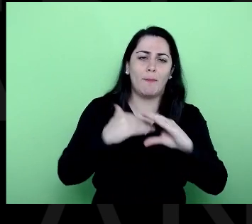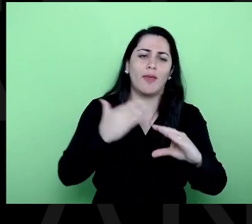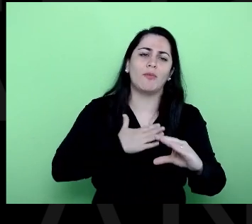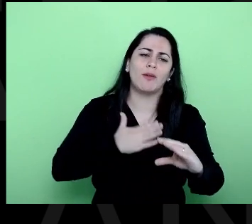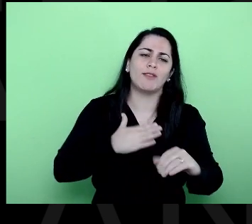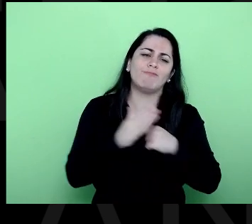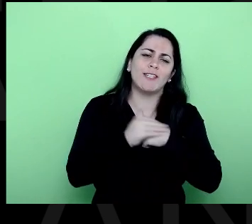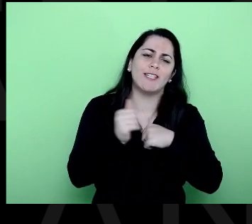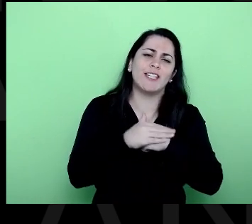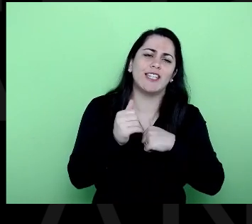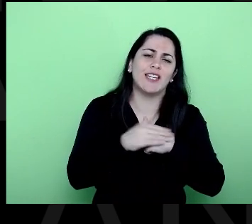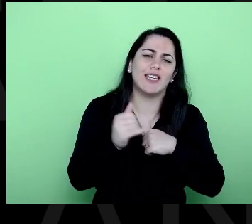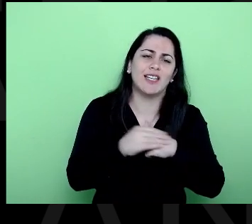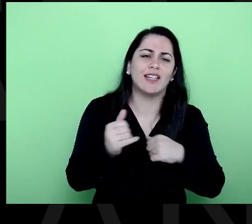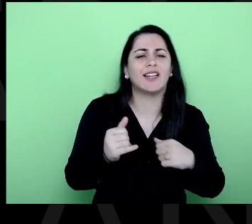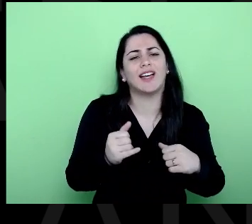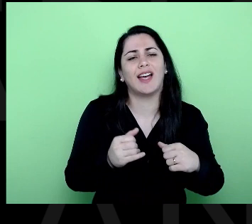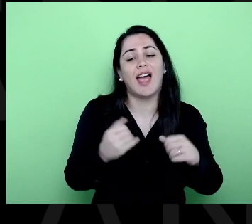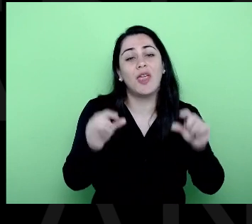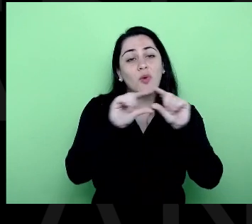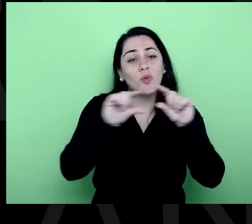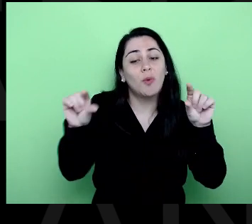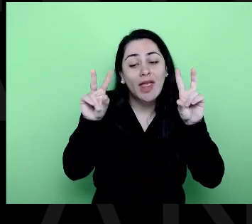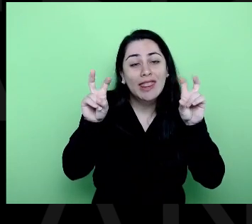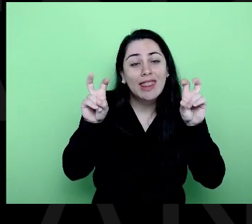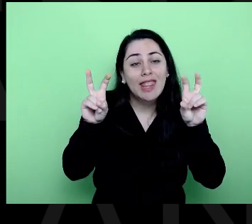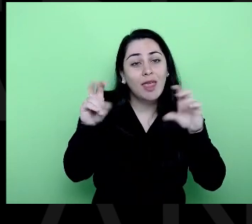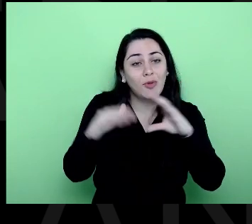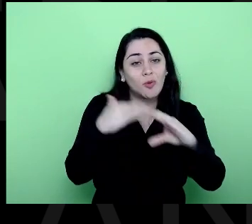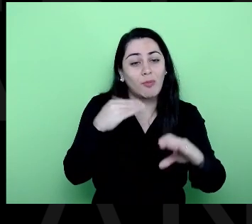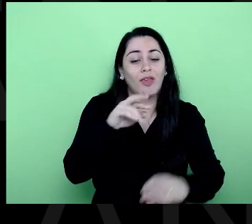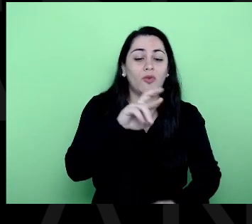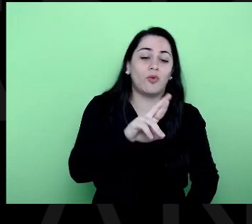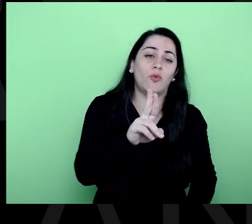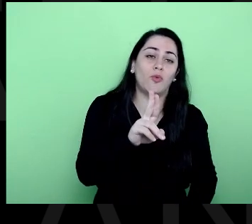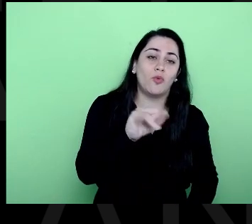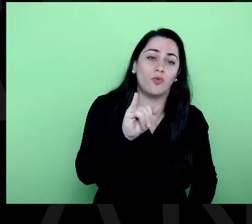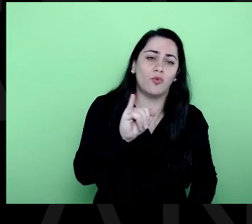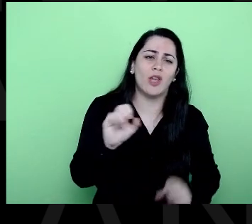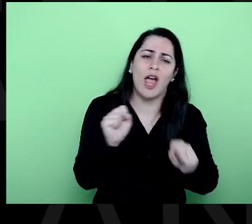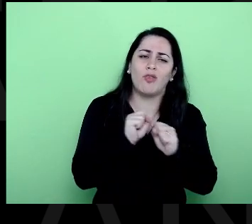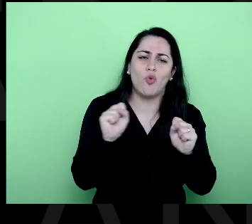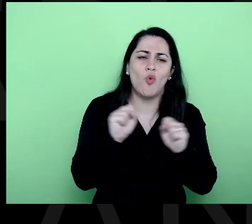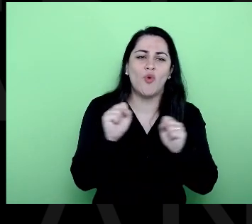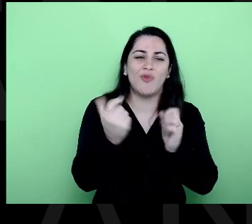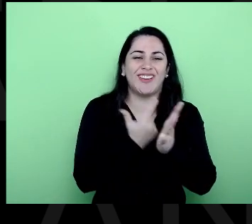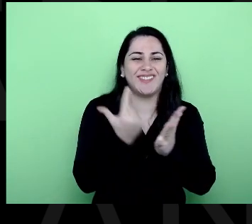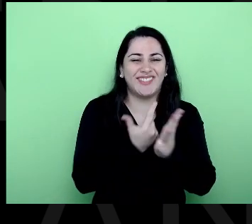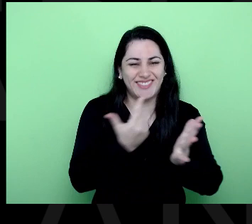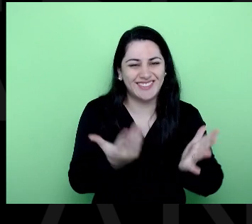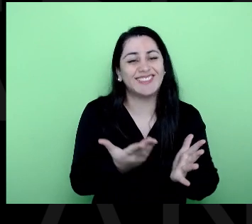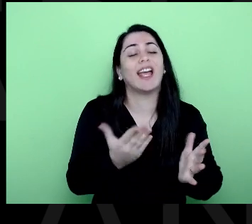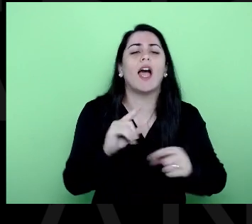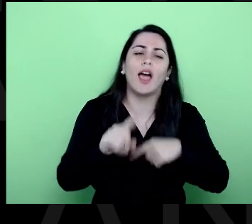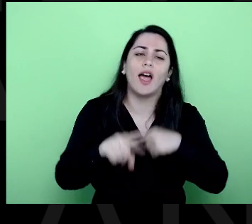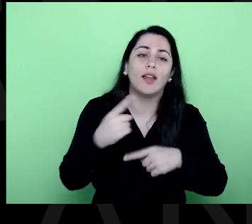o assunto era Rui adorou, eu amei isso. E ele foi muito generoso, a gente conversou, depois